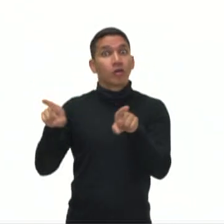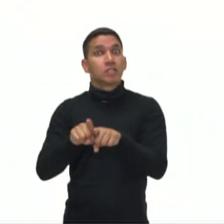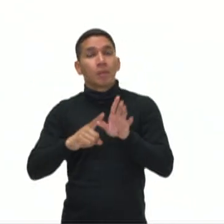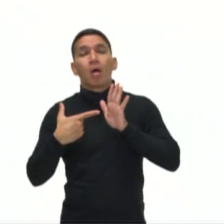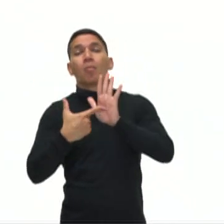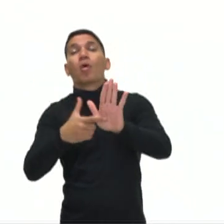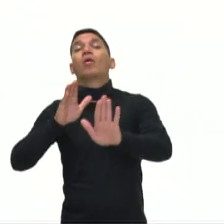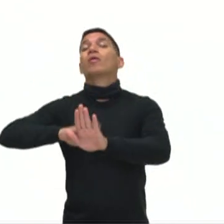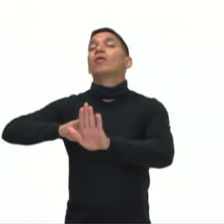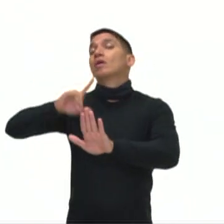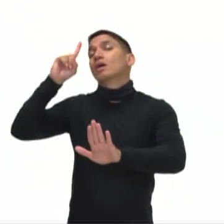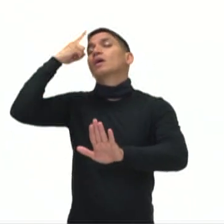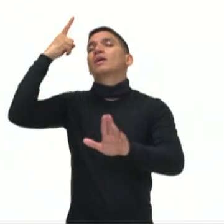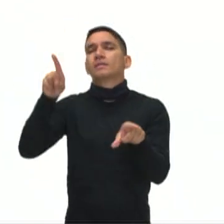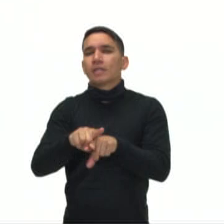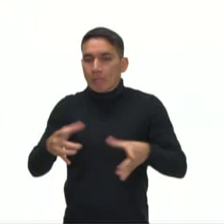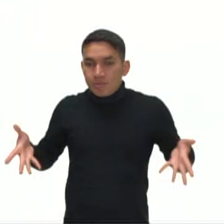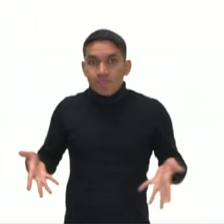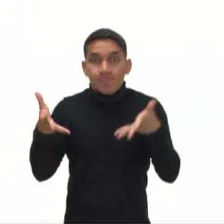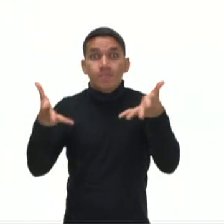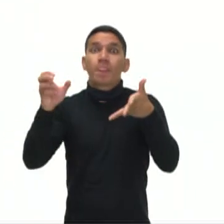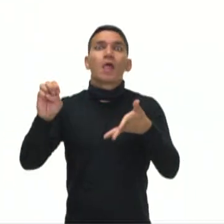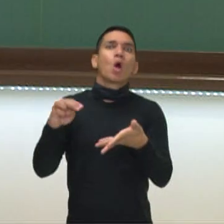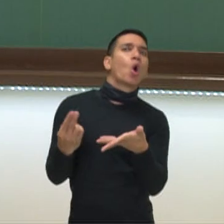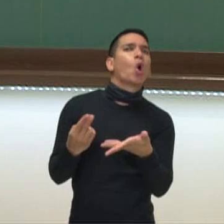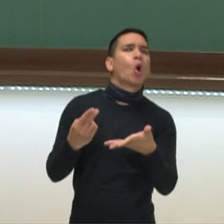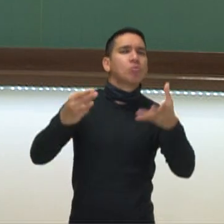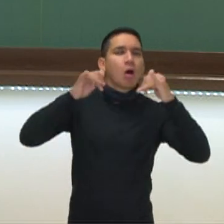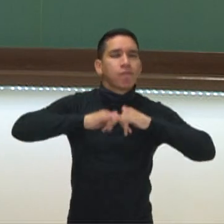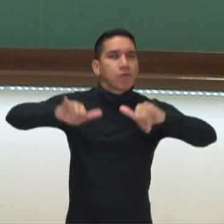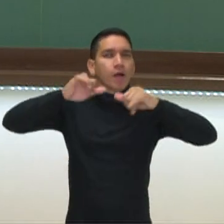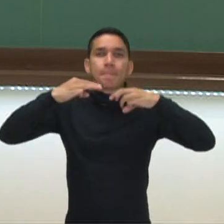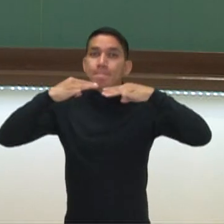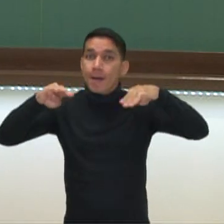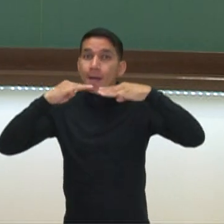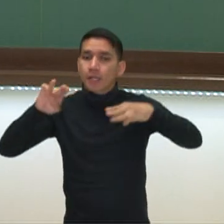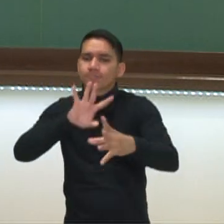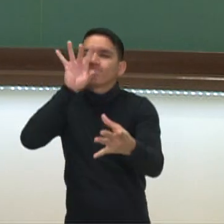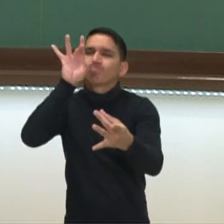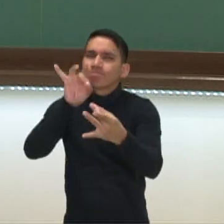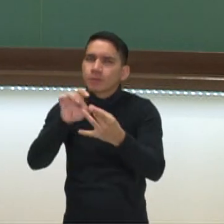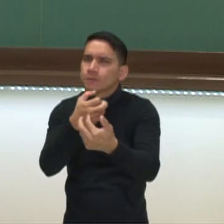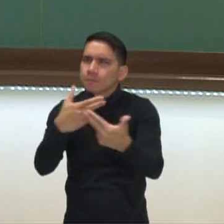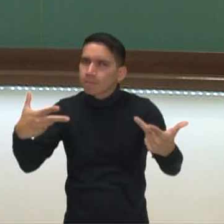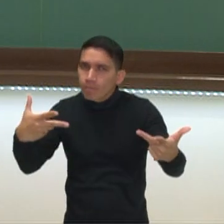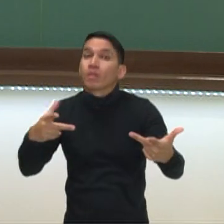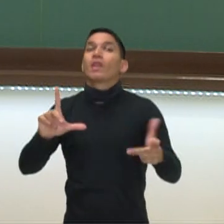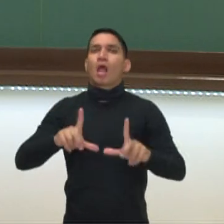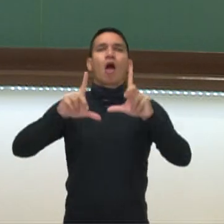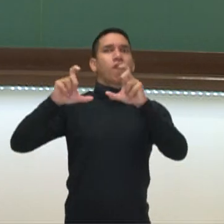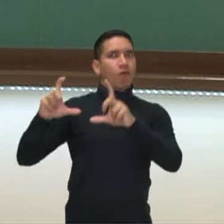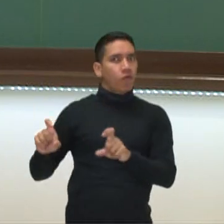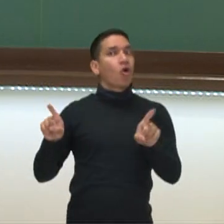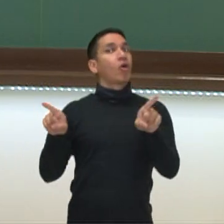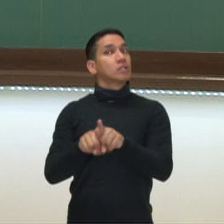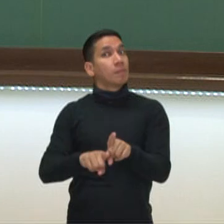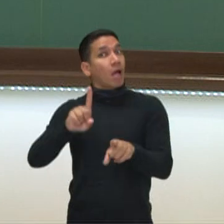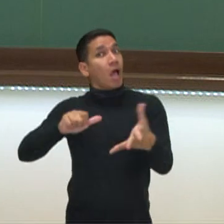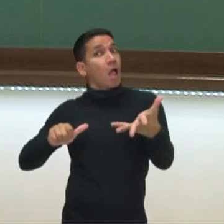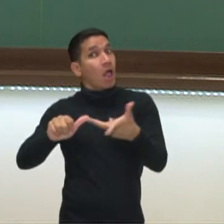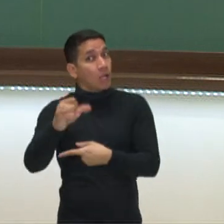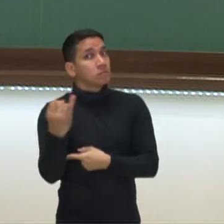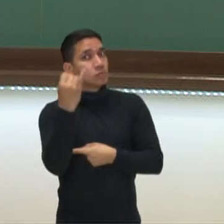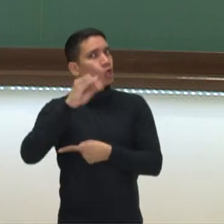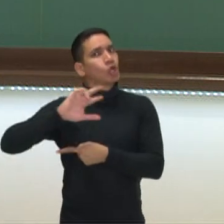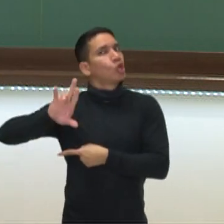uma ideia, pode dar ânimo ou pode fazer propaganda sobre algo específico. Fotografias também são um elemento importante,